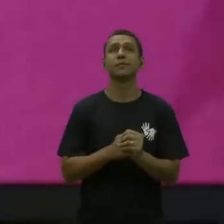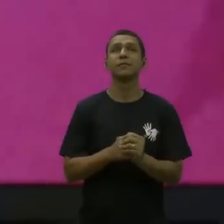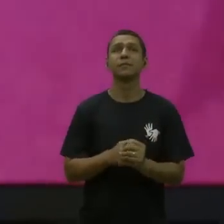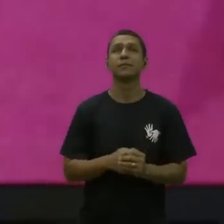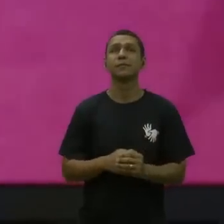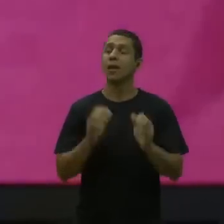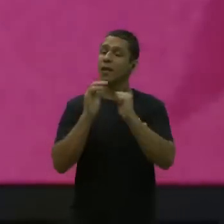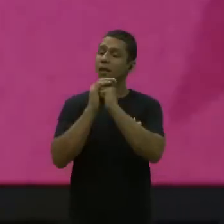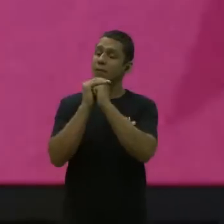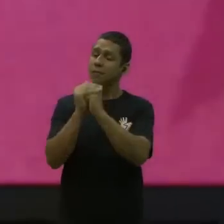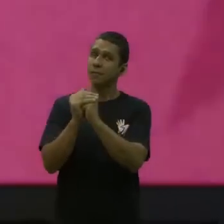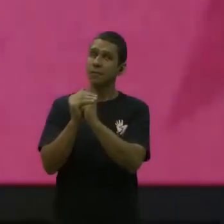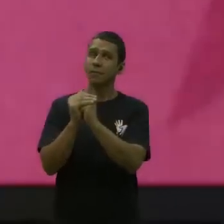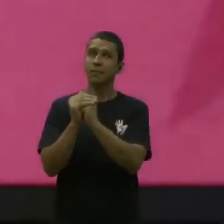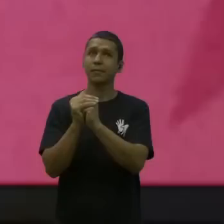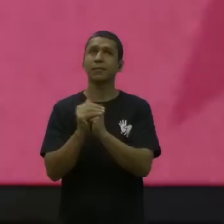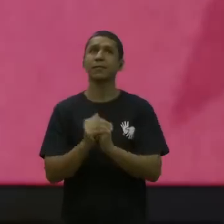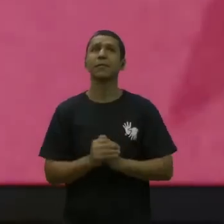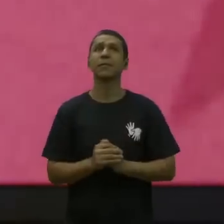Amém.